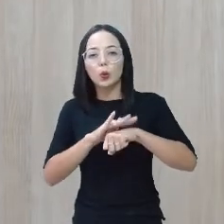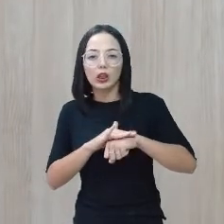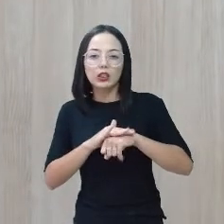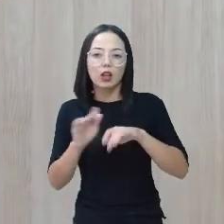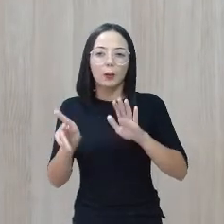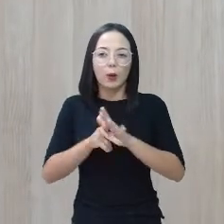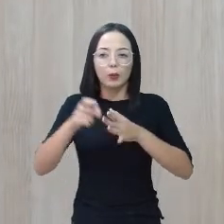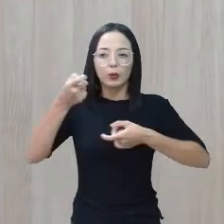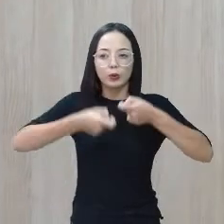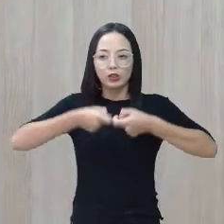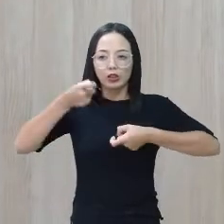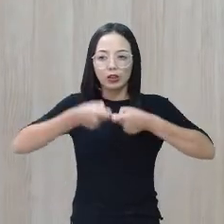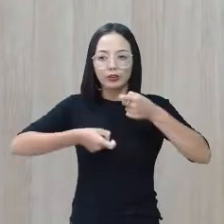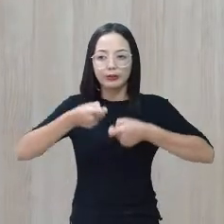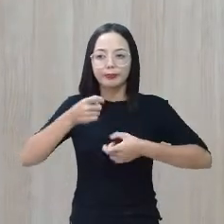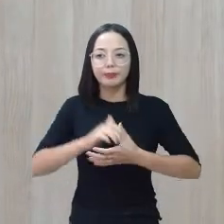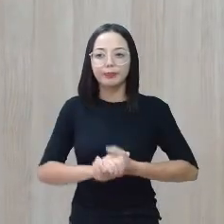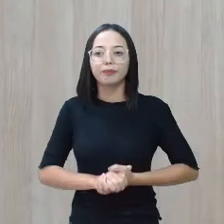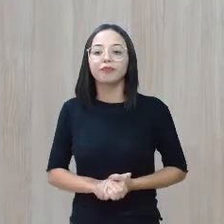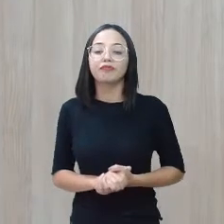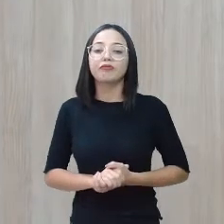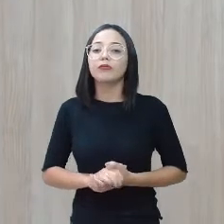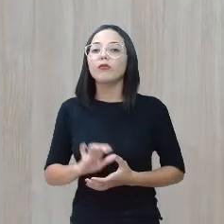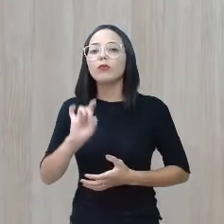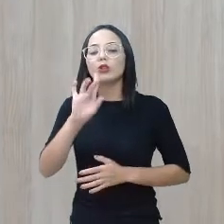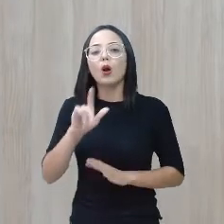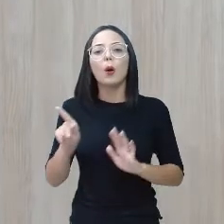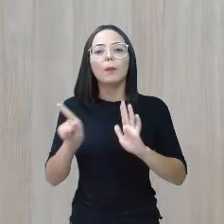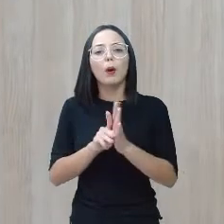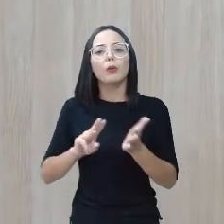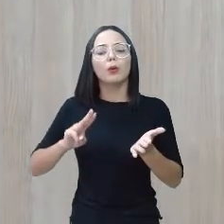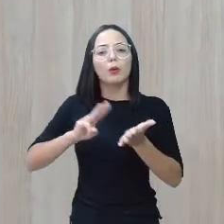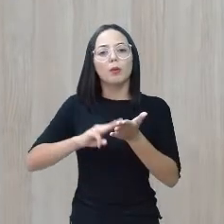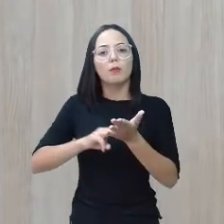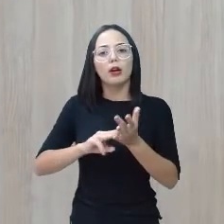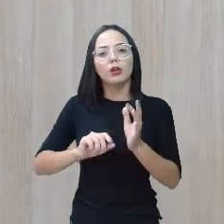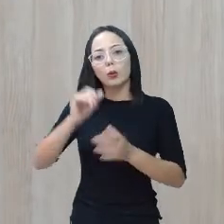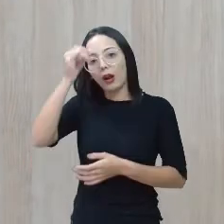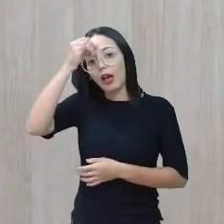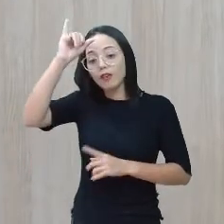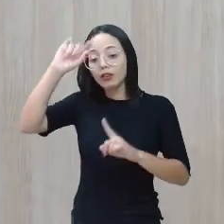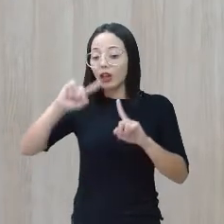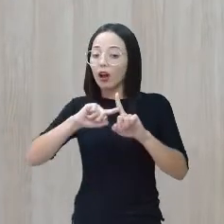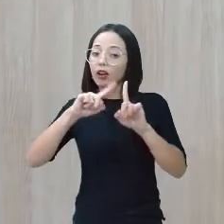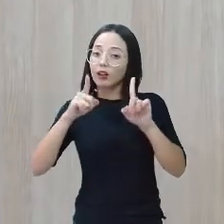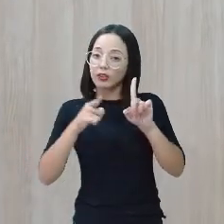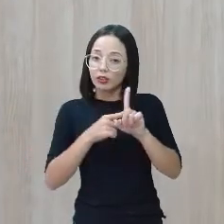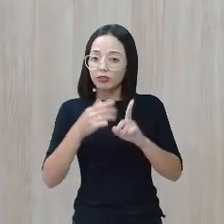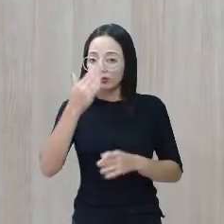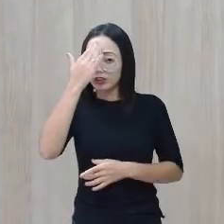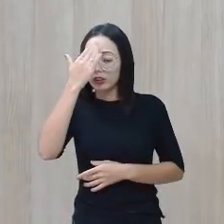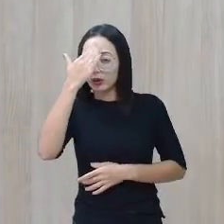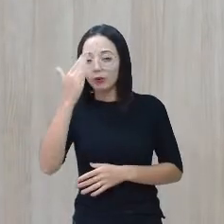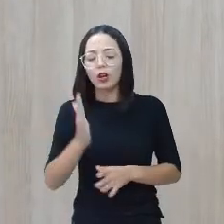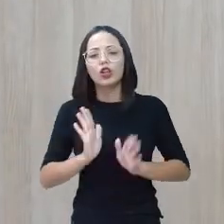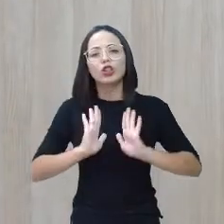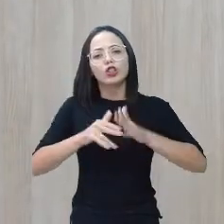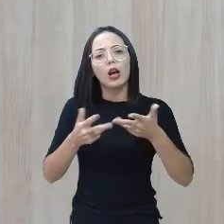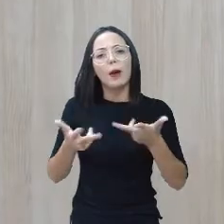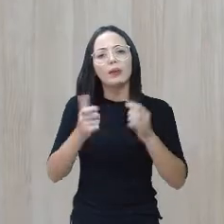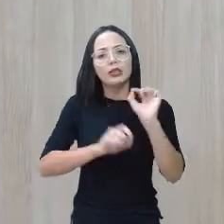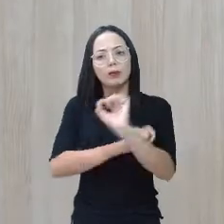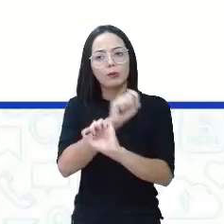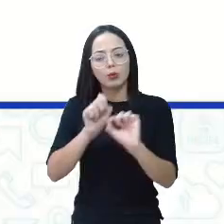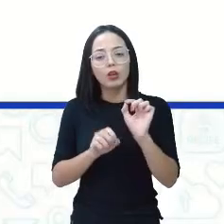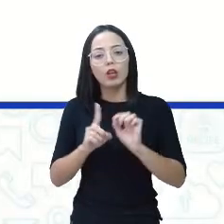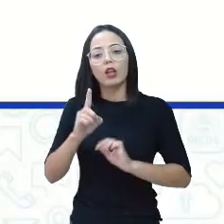infecções sexualmente transmissíveis. Ele só é um método contraceptivo. Aqui nós vemos que como o